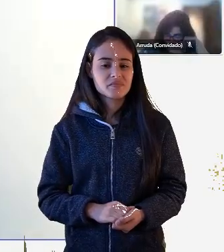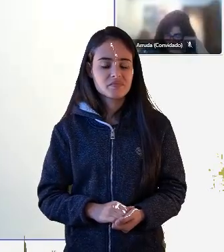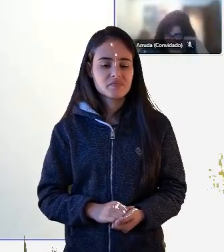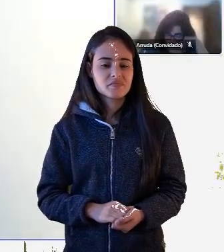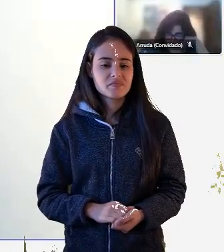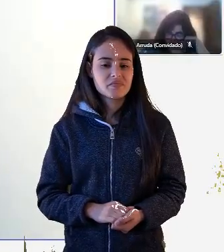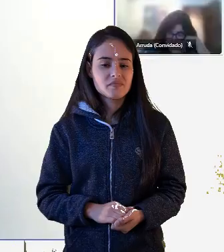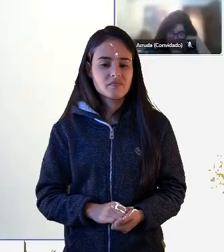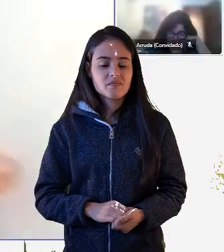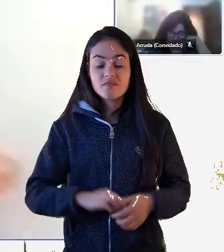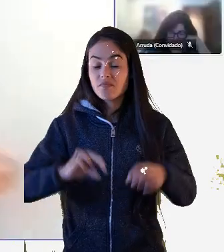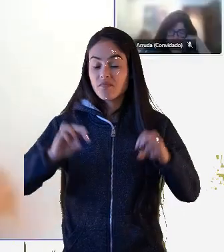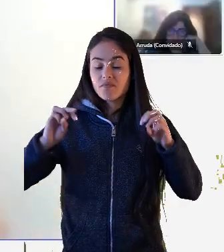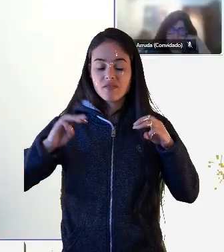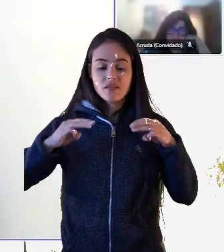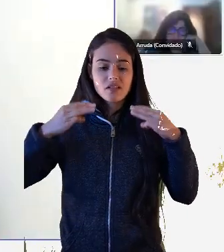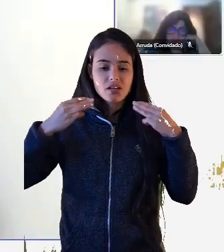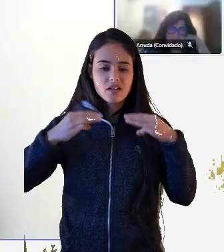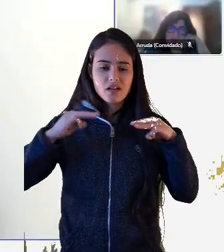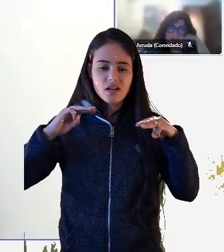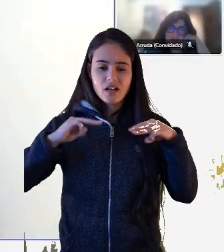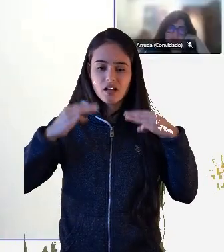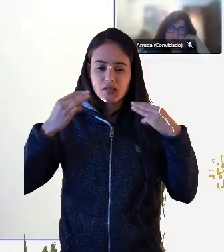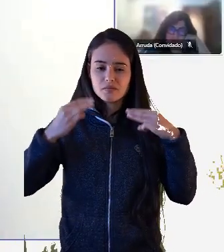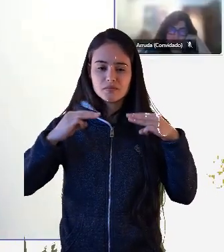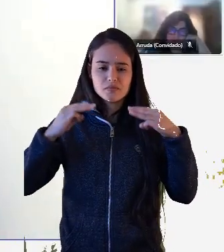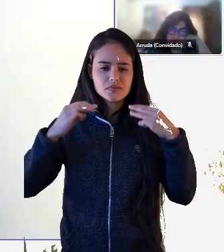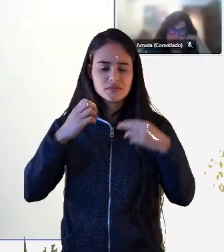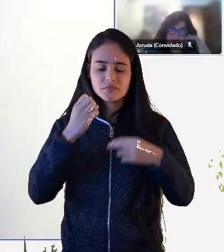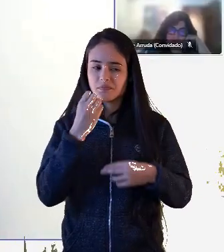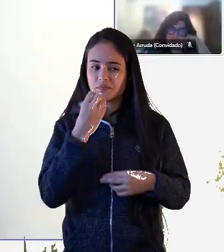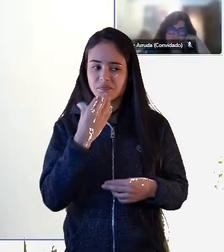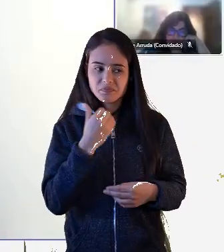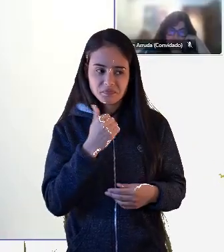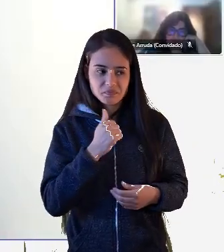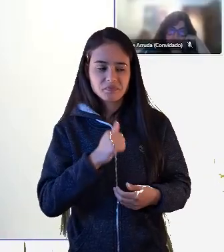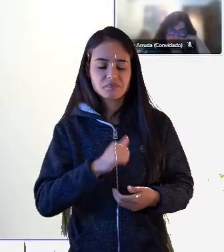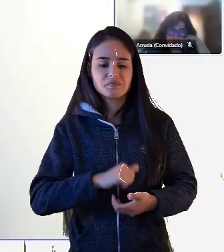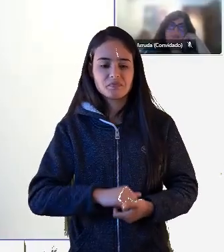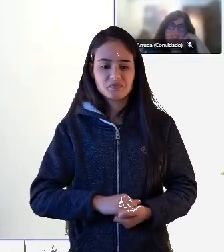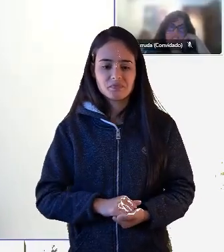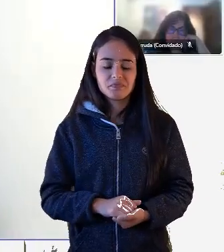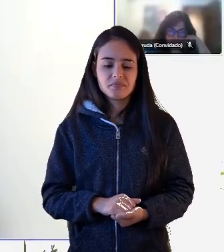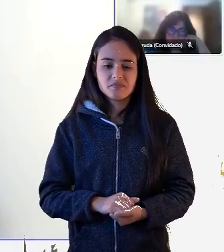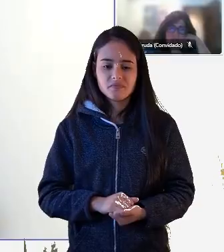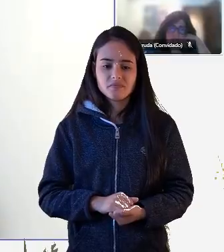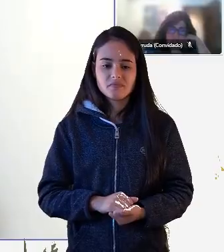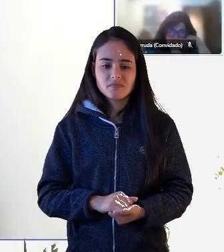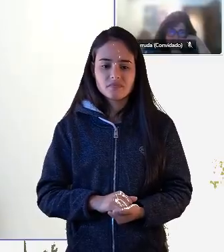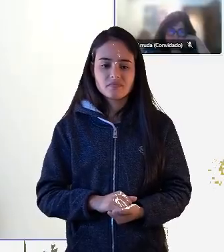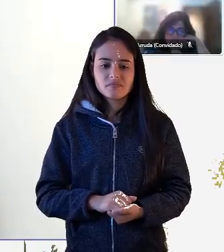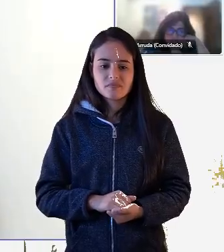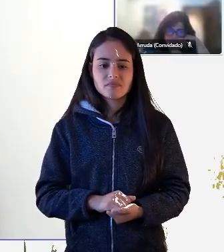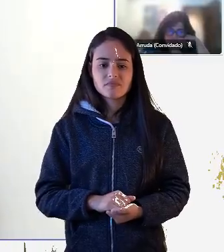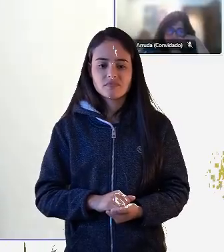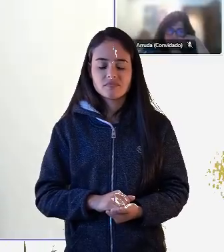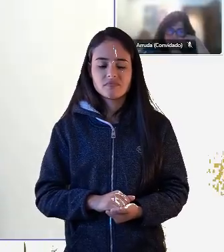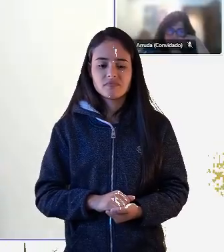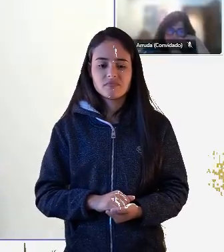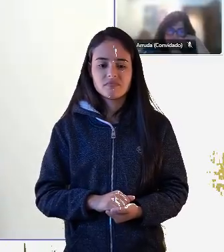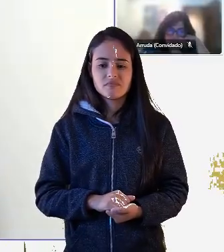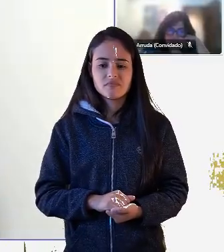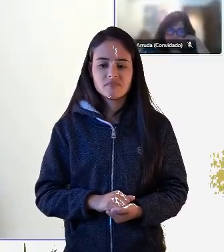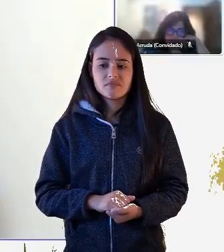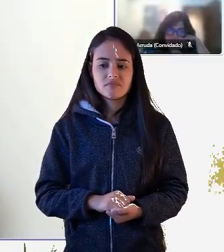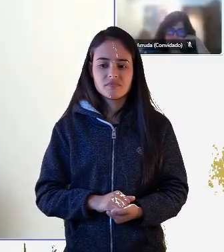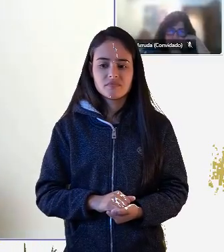mostrando que tudo que se faz no Brasil vem de células angolo-congolesas, do centro da África e tal. Então, é uma bobagem,